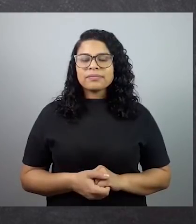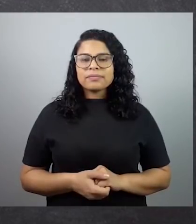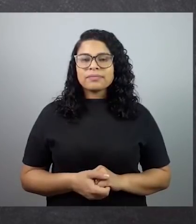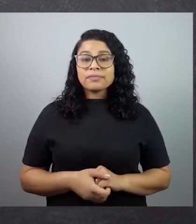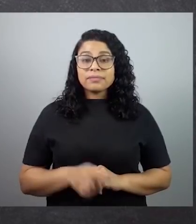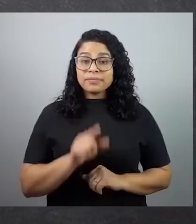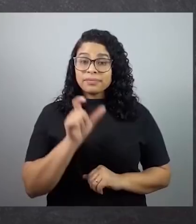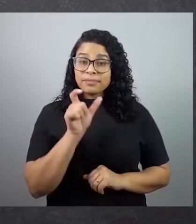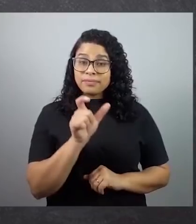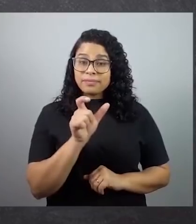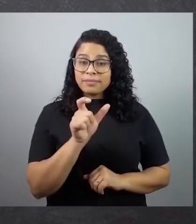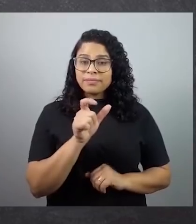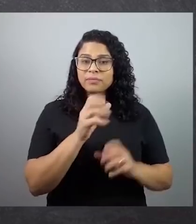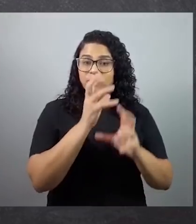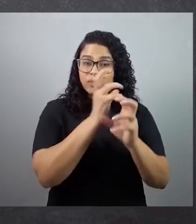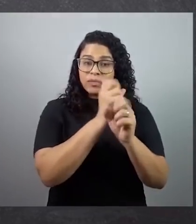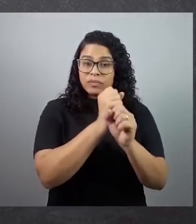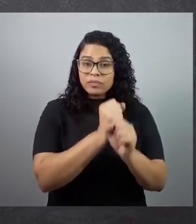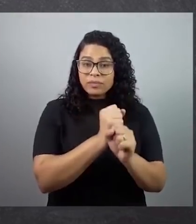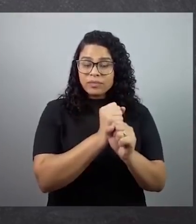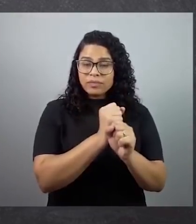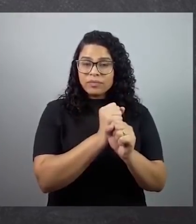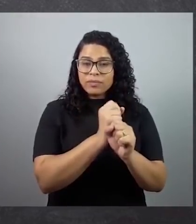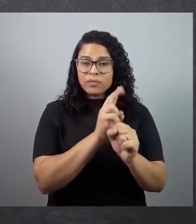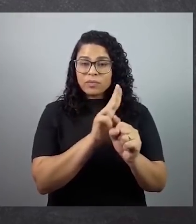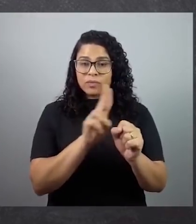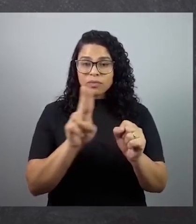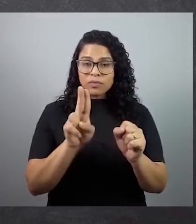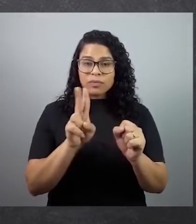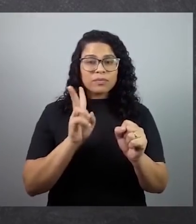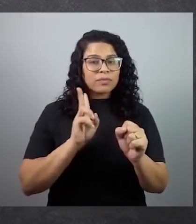fatores que nós utilizamos nessas